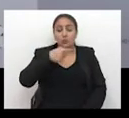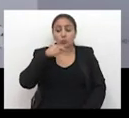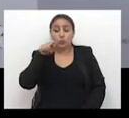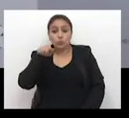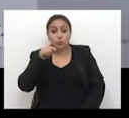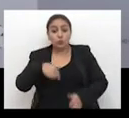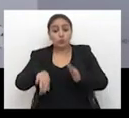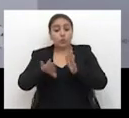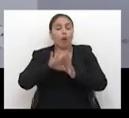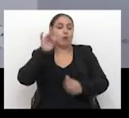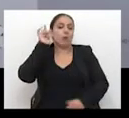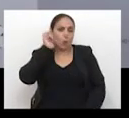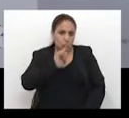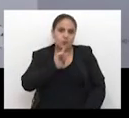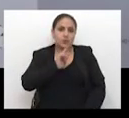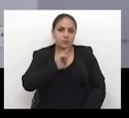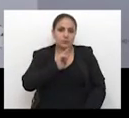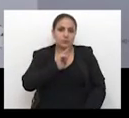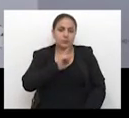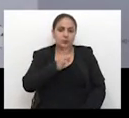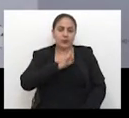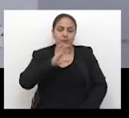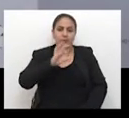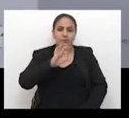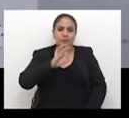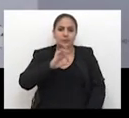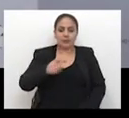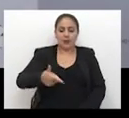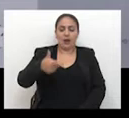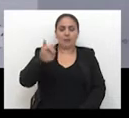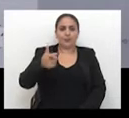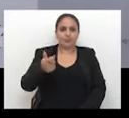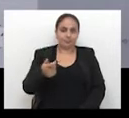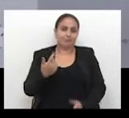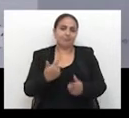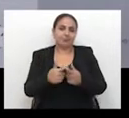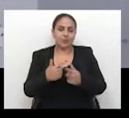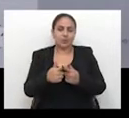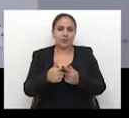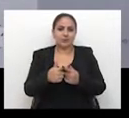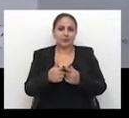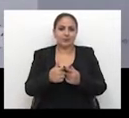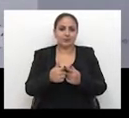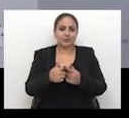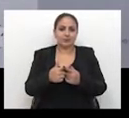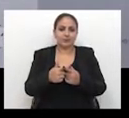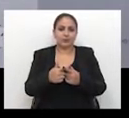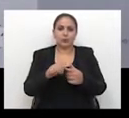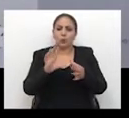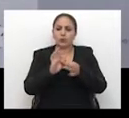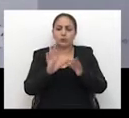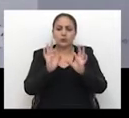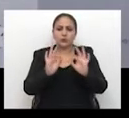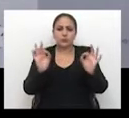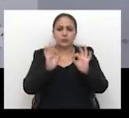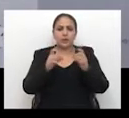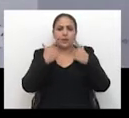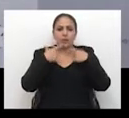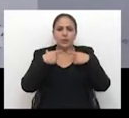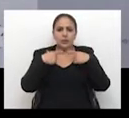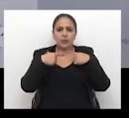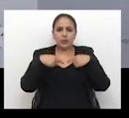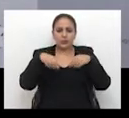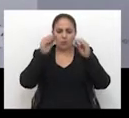difícil você chegar e conseguir obter o porte de arma pessoa trazendo a um contexto ou